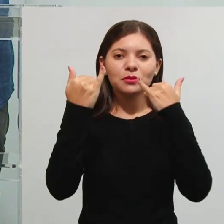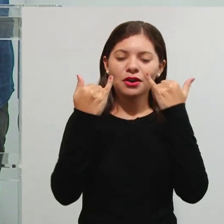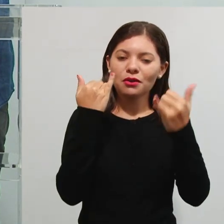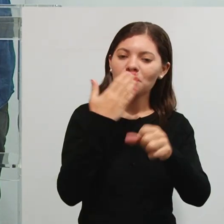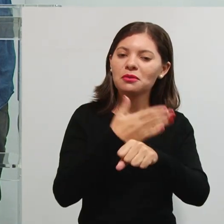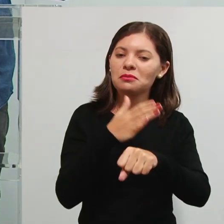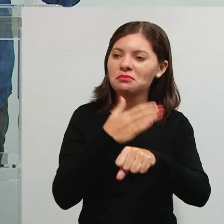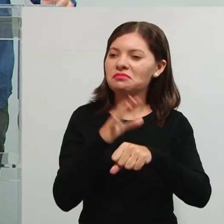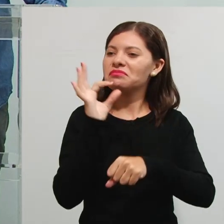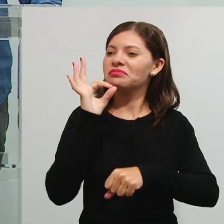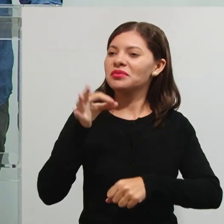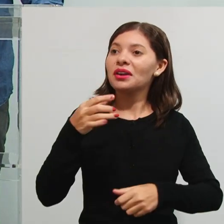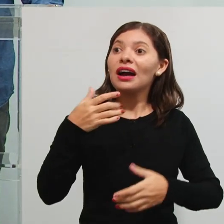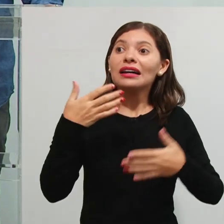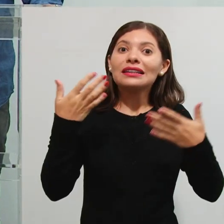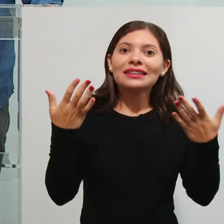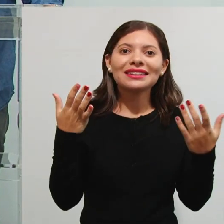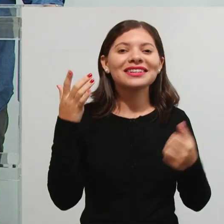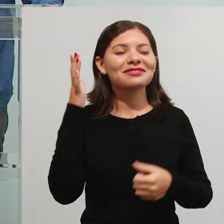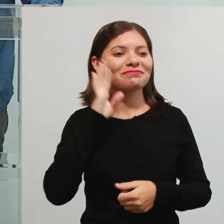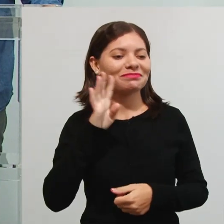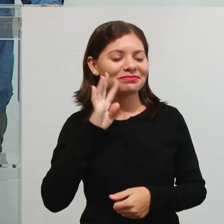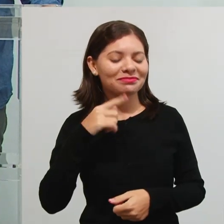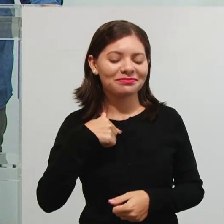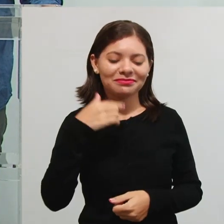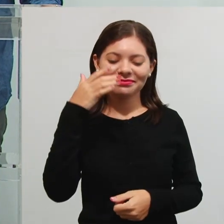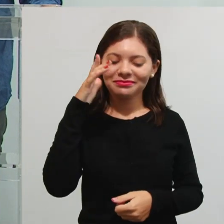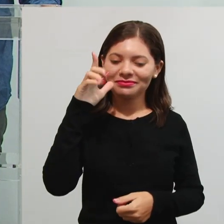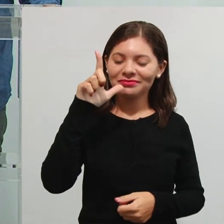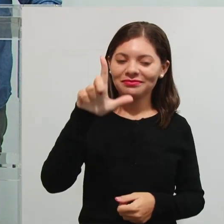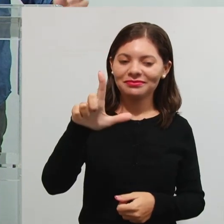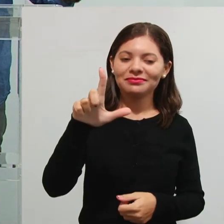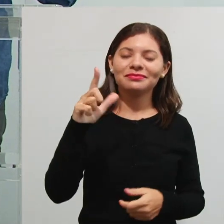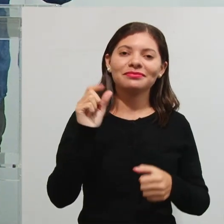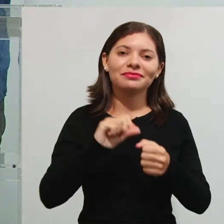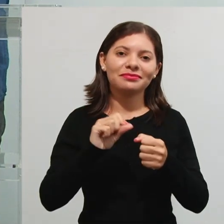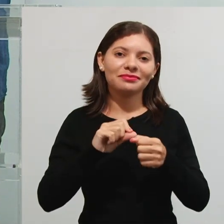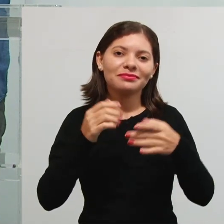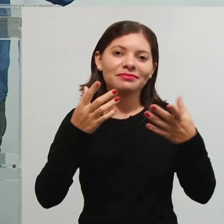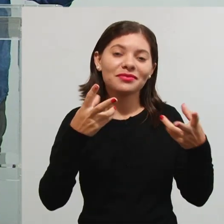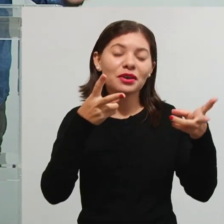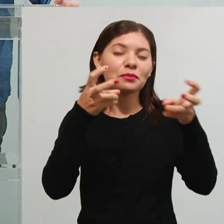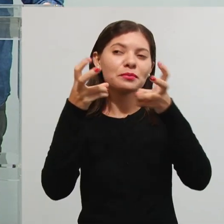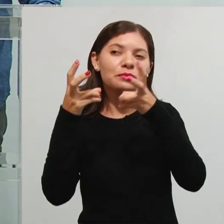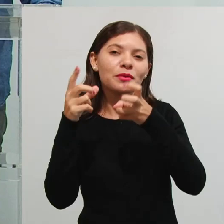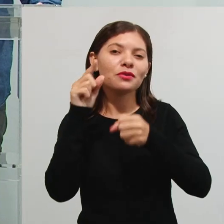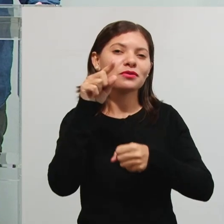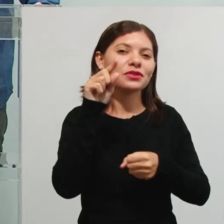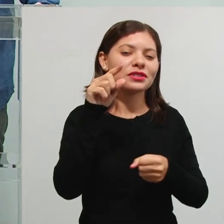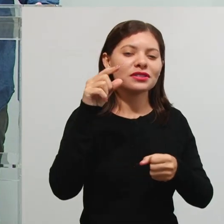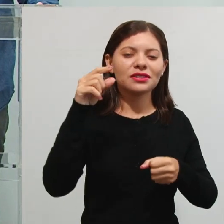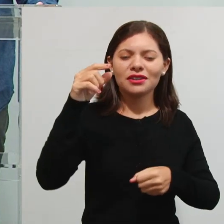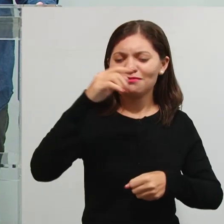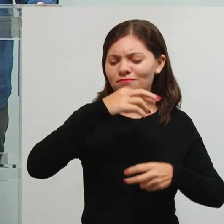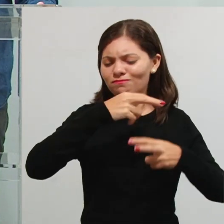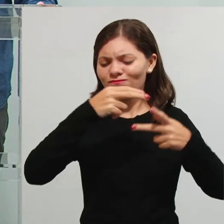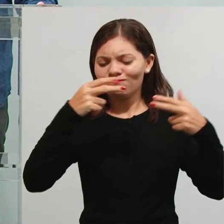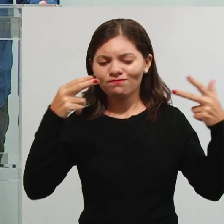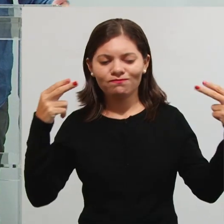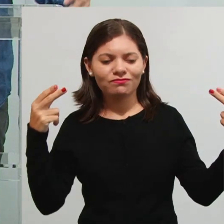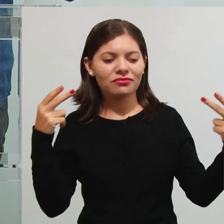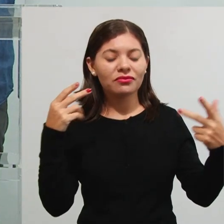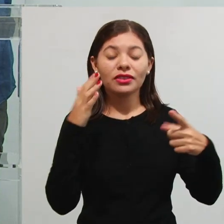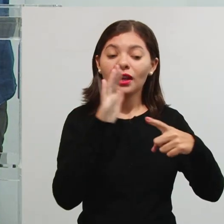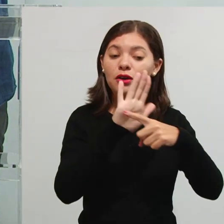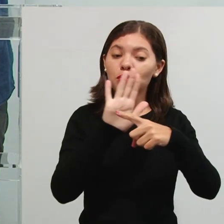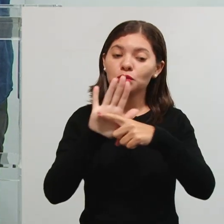dá certo e você, olha só que legal, eu consegui fazer. Então perceba que você, ao seu redor, você tem várias fontes, né?